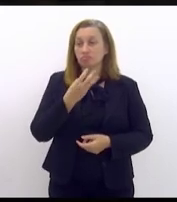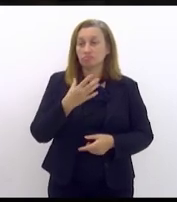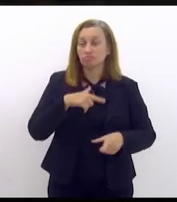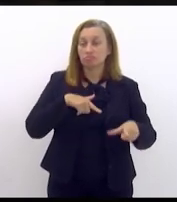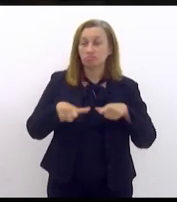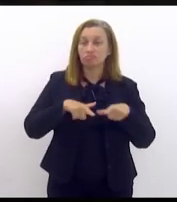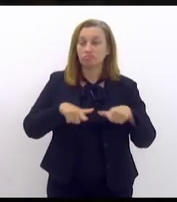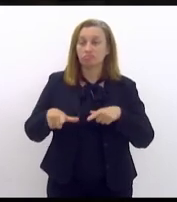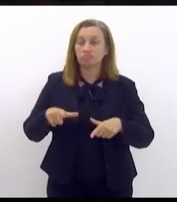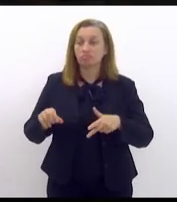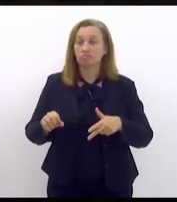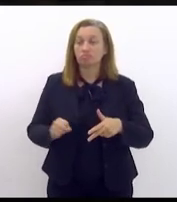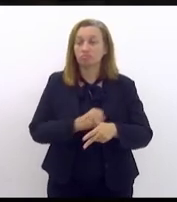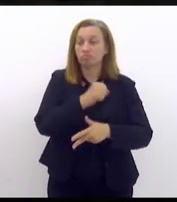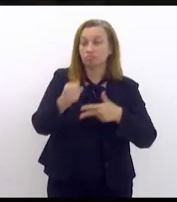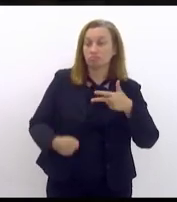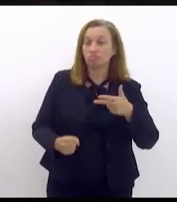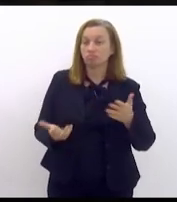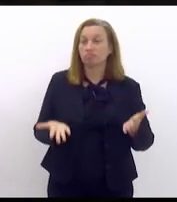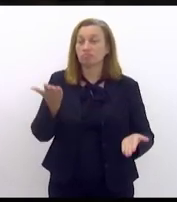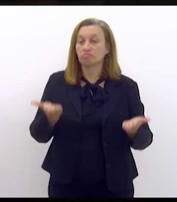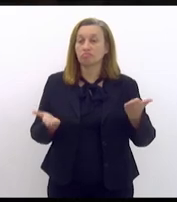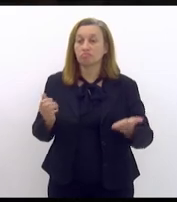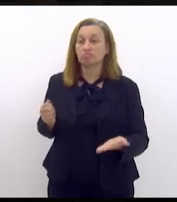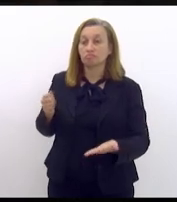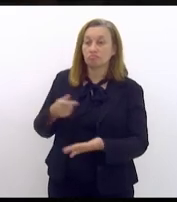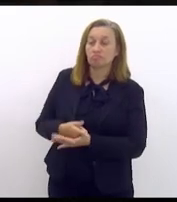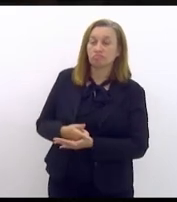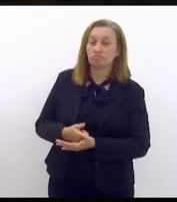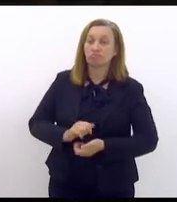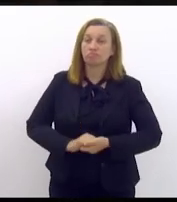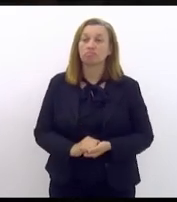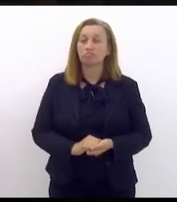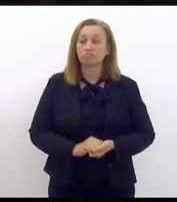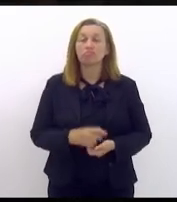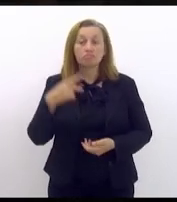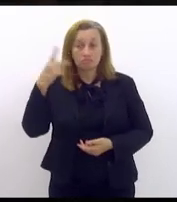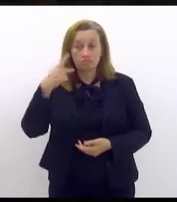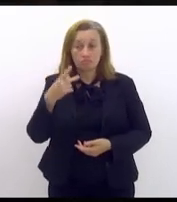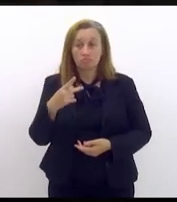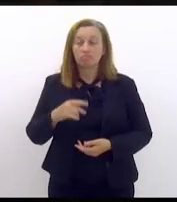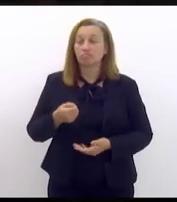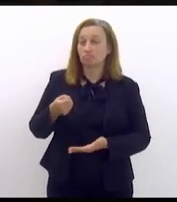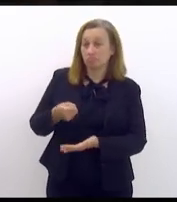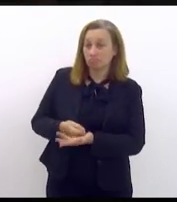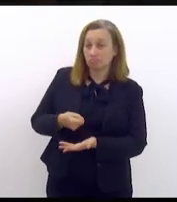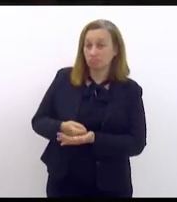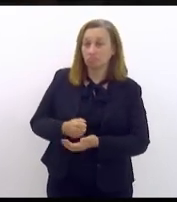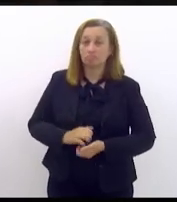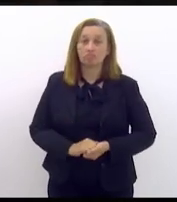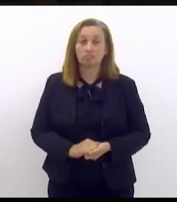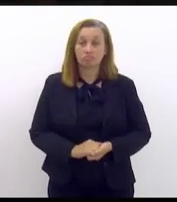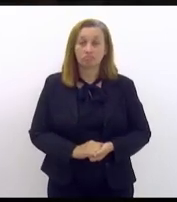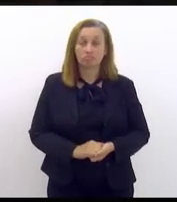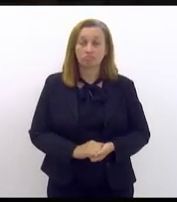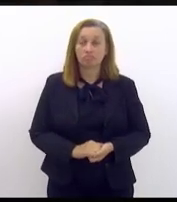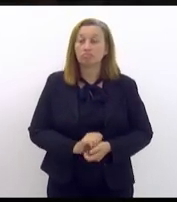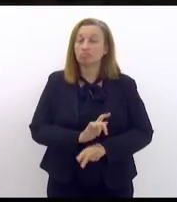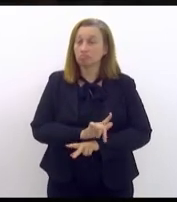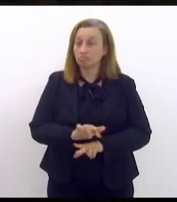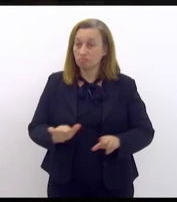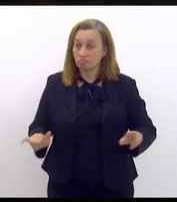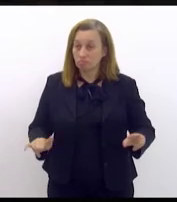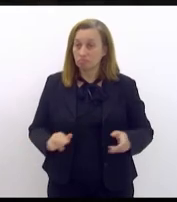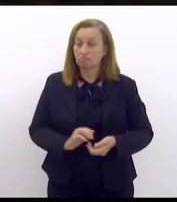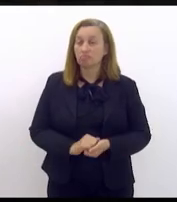pública e pelo equilíbrio da balança de pagamentos. E o parlamento tem sido obrigado, diversas vezes,